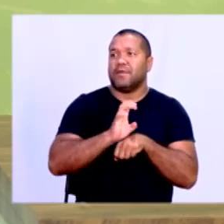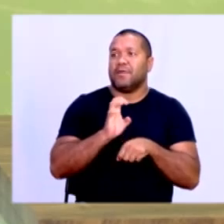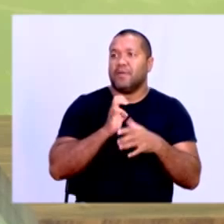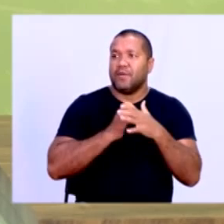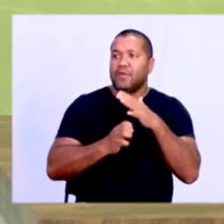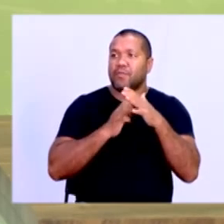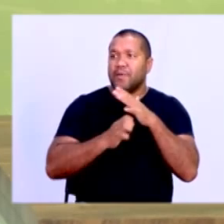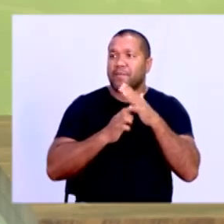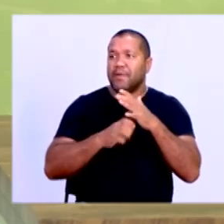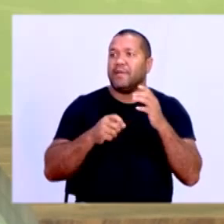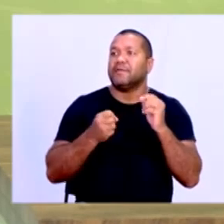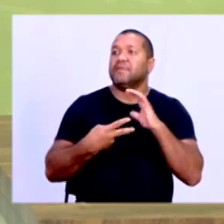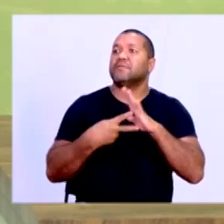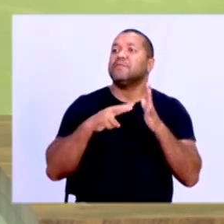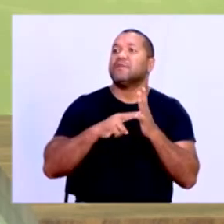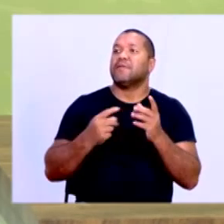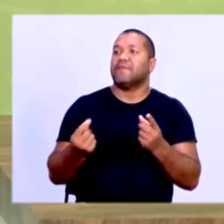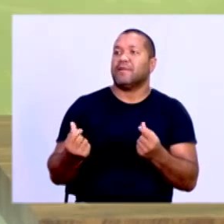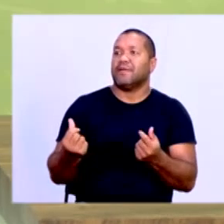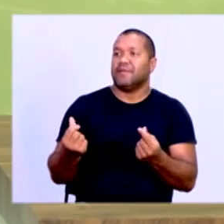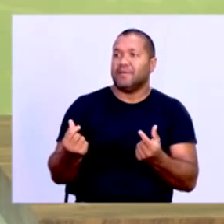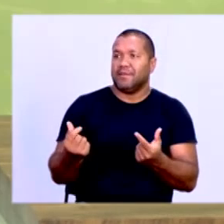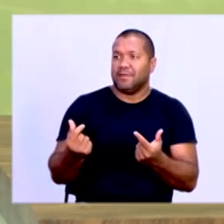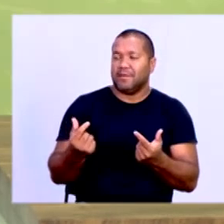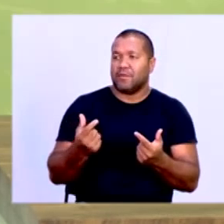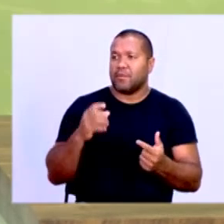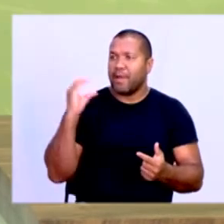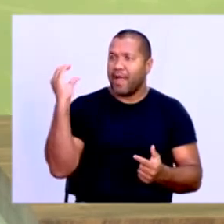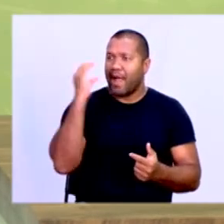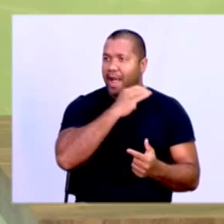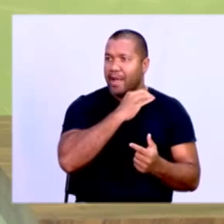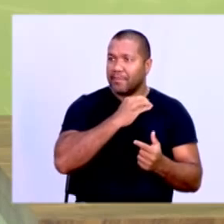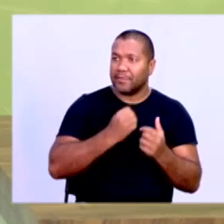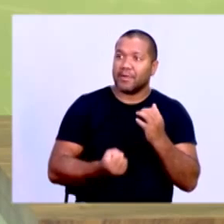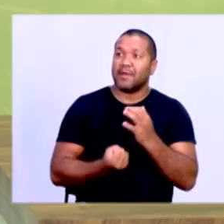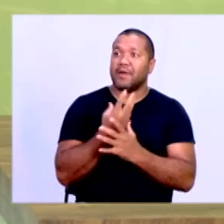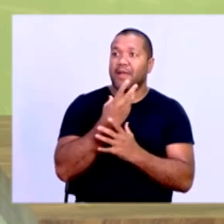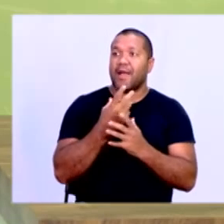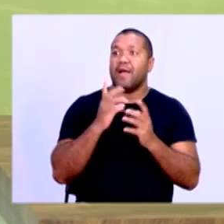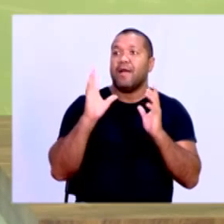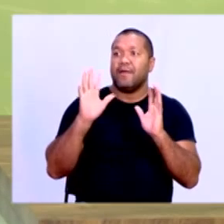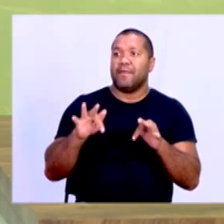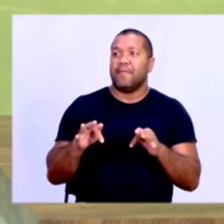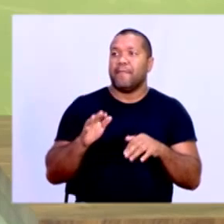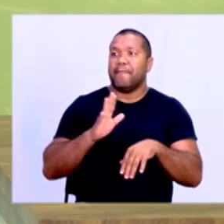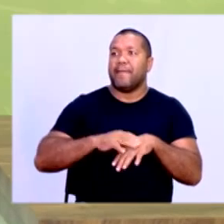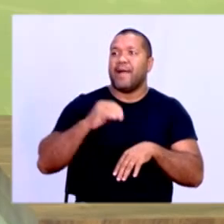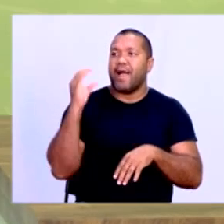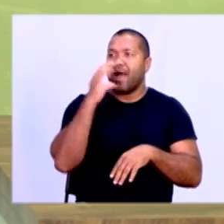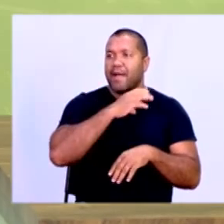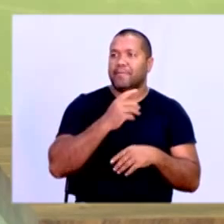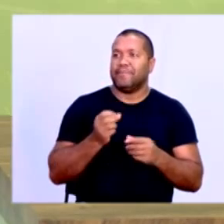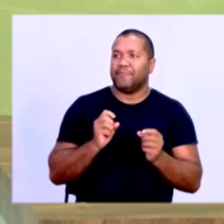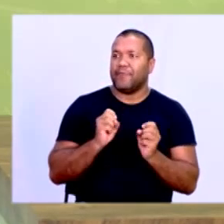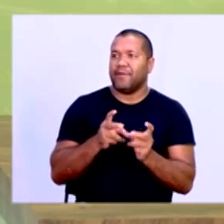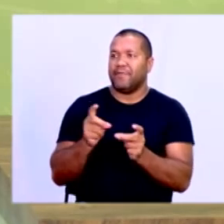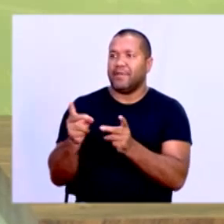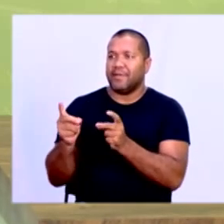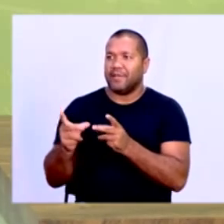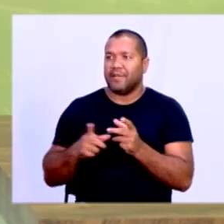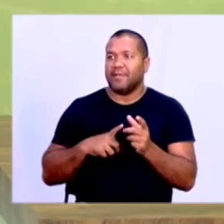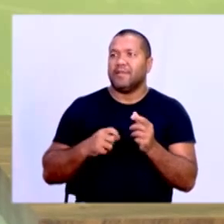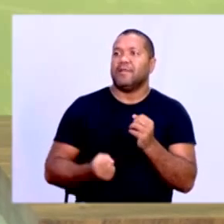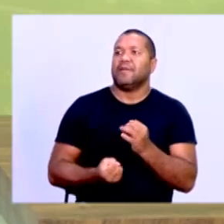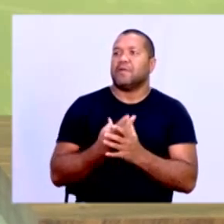mais rápido a empresa conseguir produzir um produto, chegar ao final do produto, mais rápido ela vai conseguir vender,